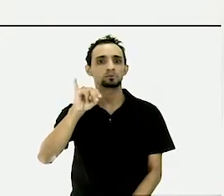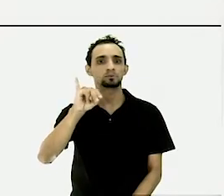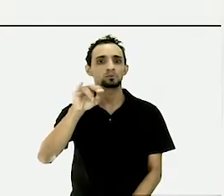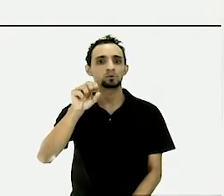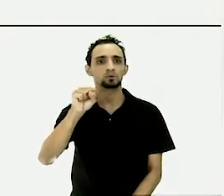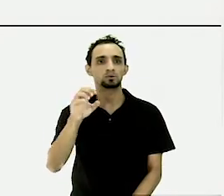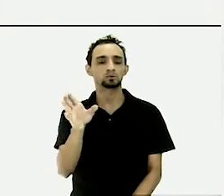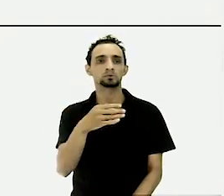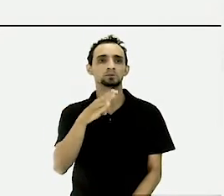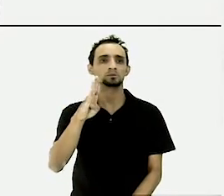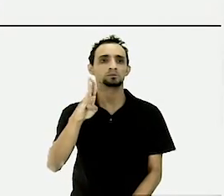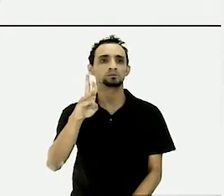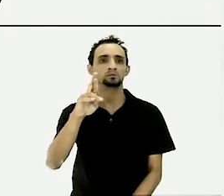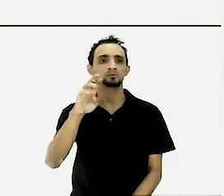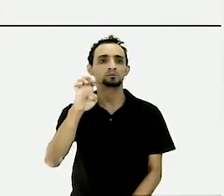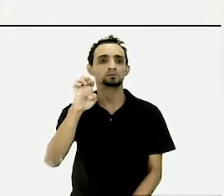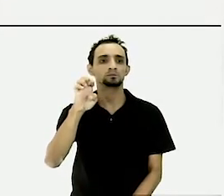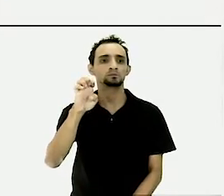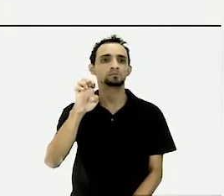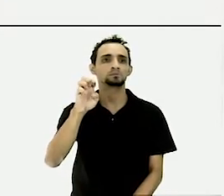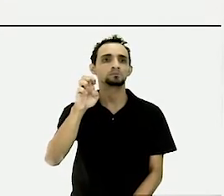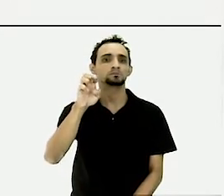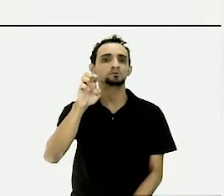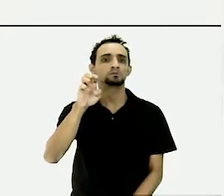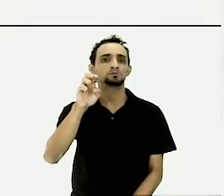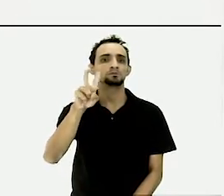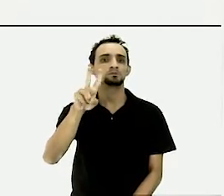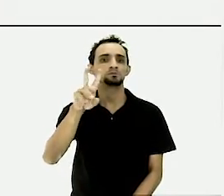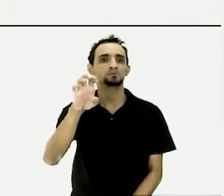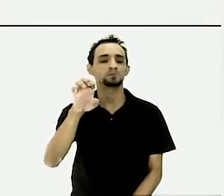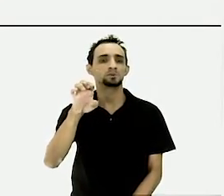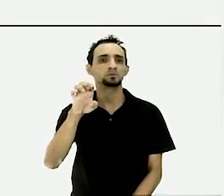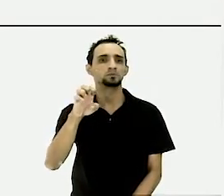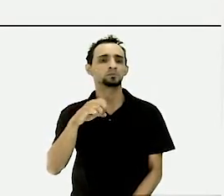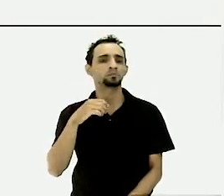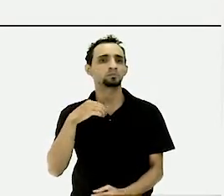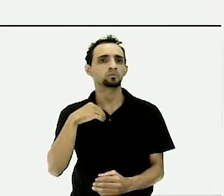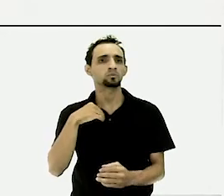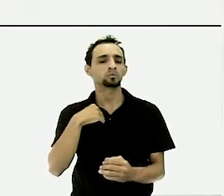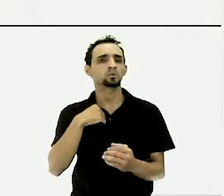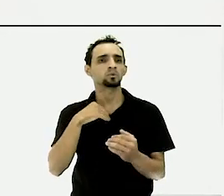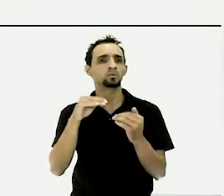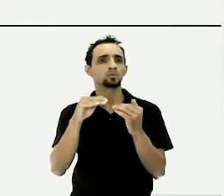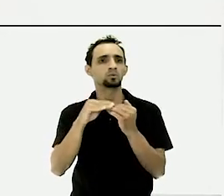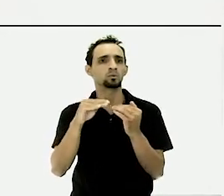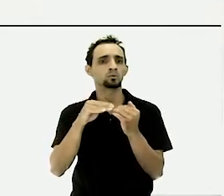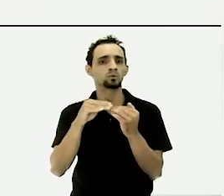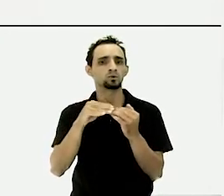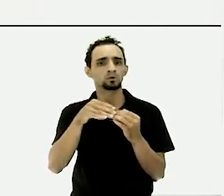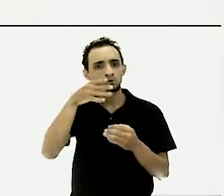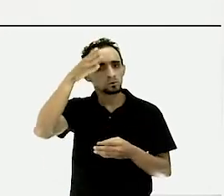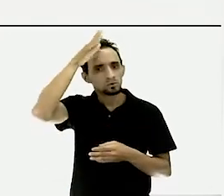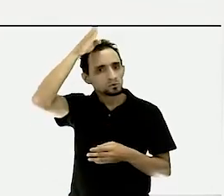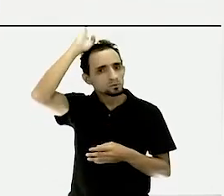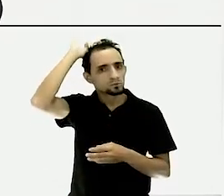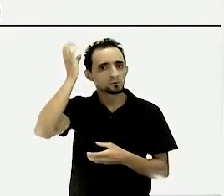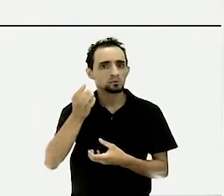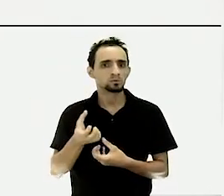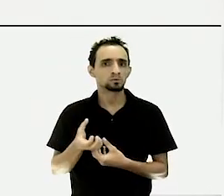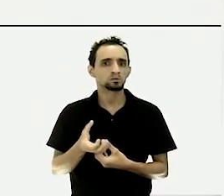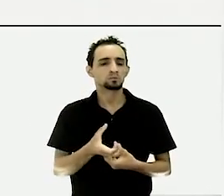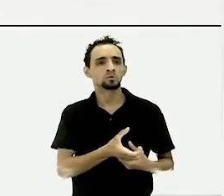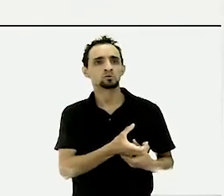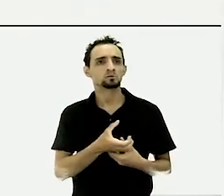assunto e também ao pessoal do Corpo de Bombeiros. Nós temos lá vários amigos e, como algumas pessoas sabem, né, eu trabalhei